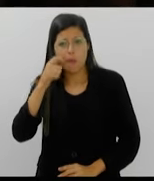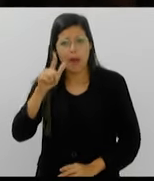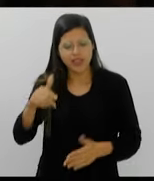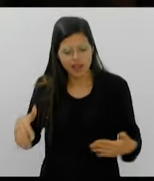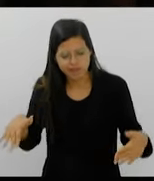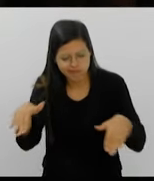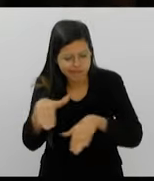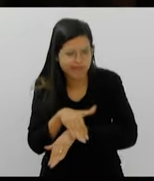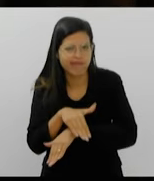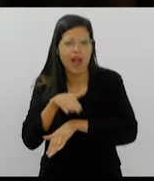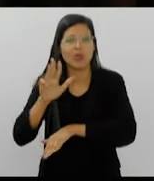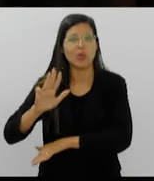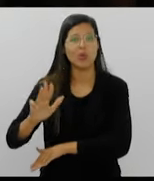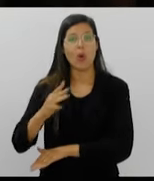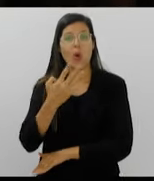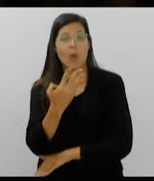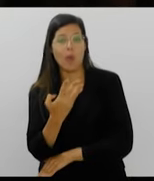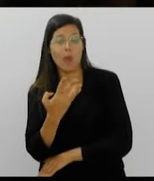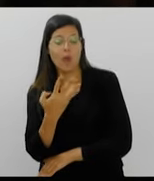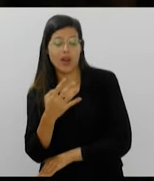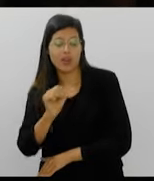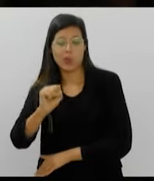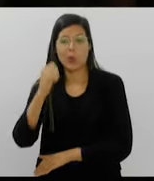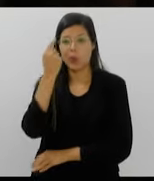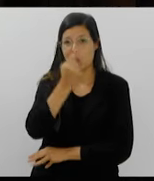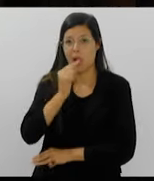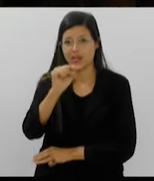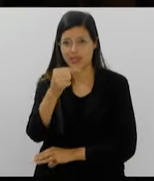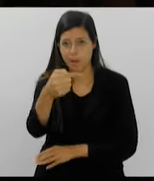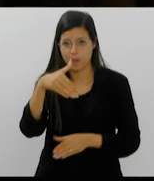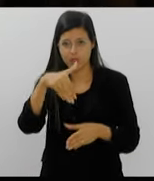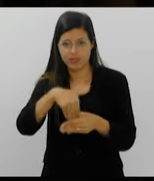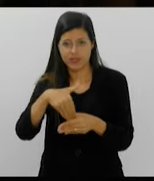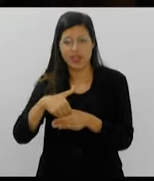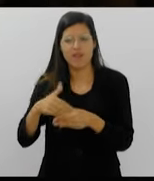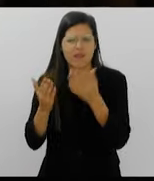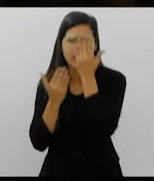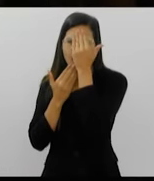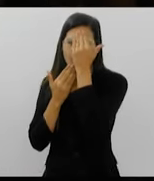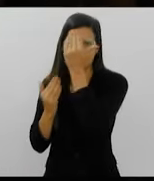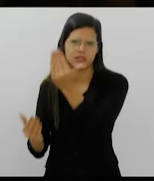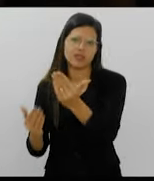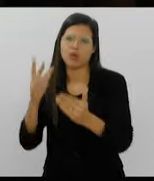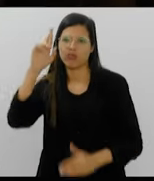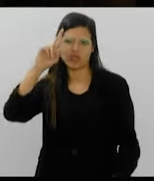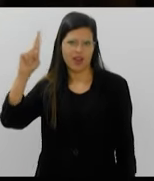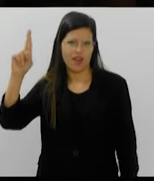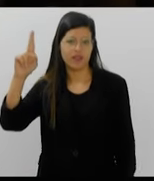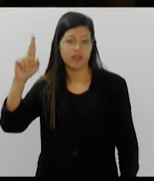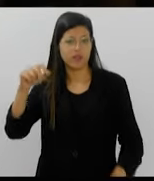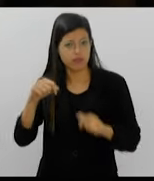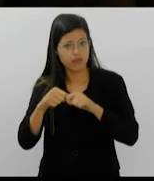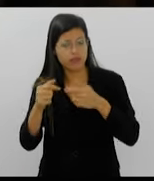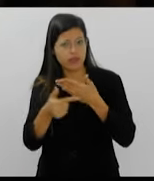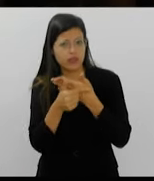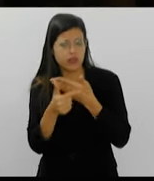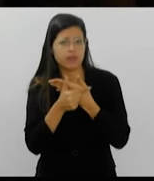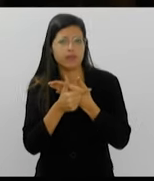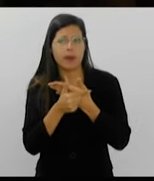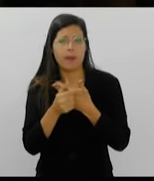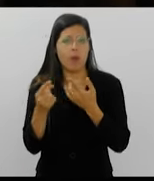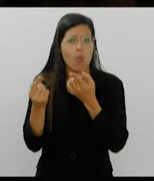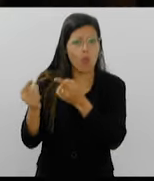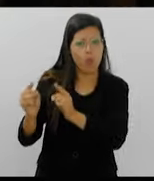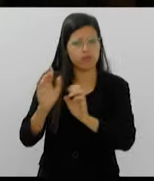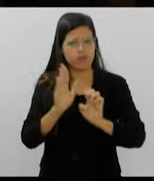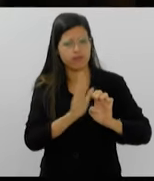48 horas após a eleição, ele foi lá agradecer ao seu chefe. E eu fiz esse papel, confrontei a esquerda,